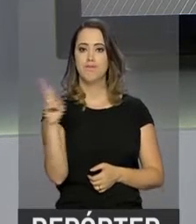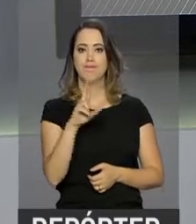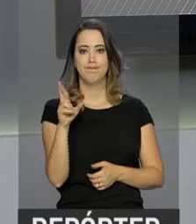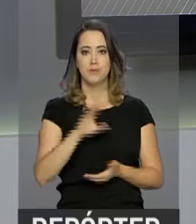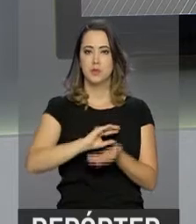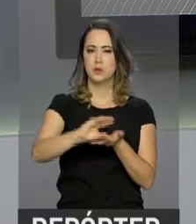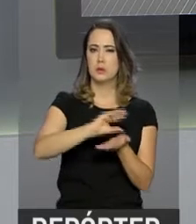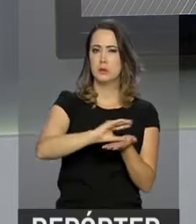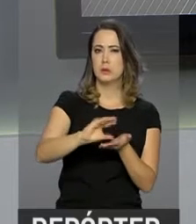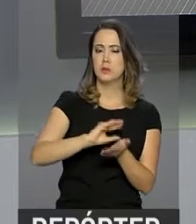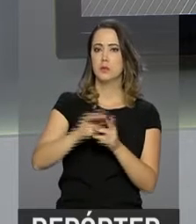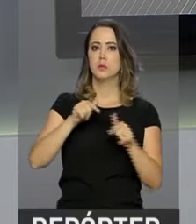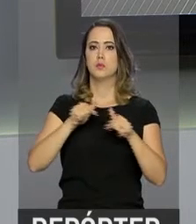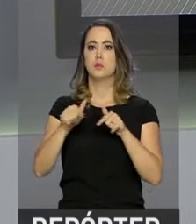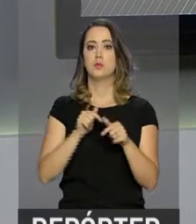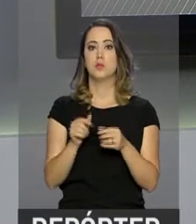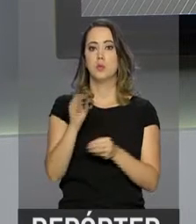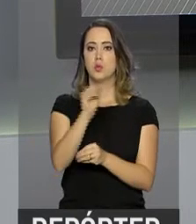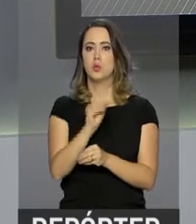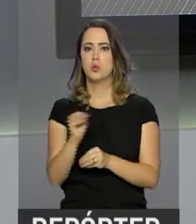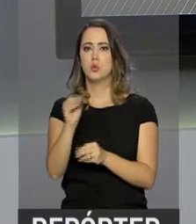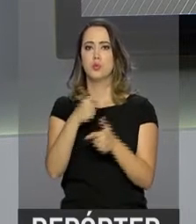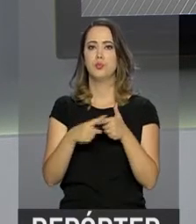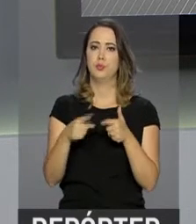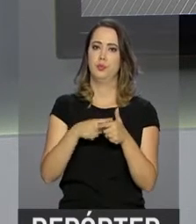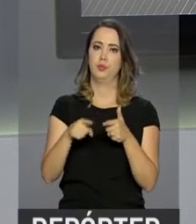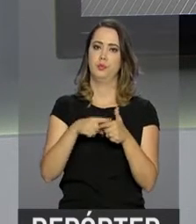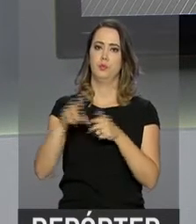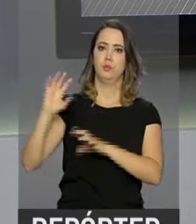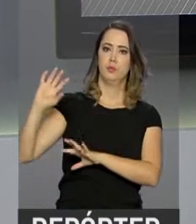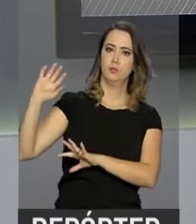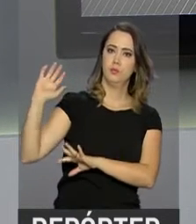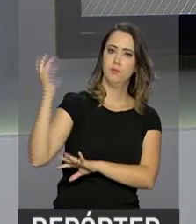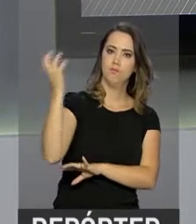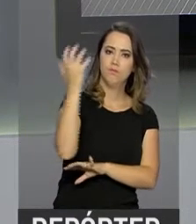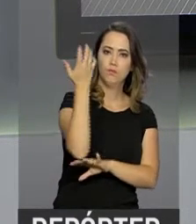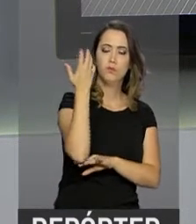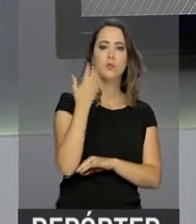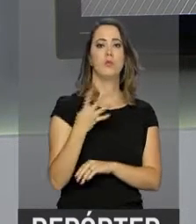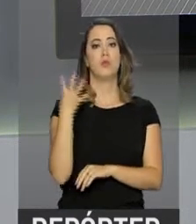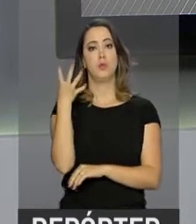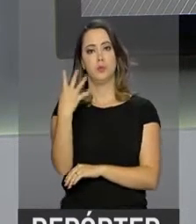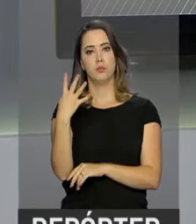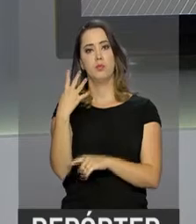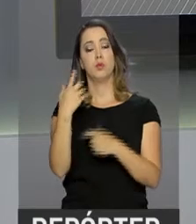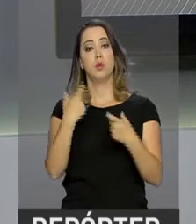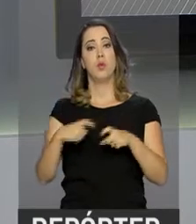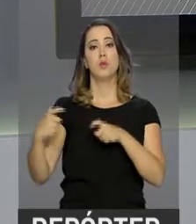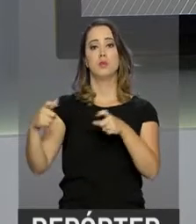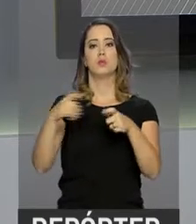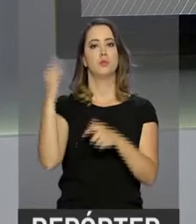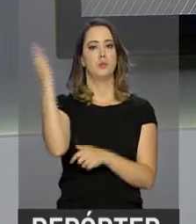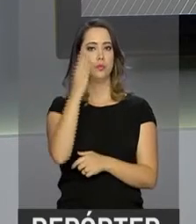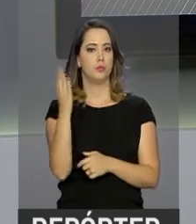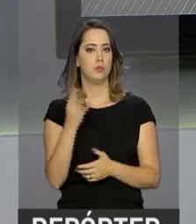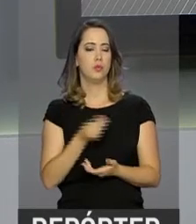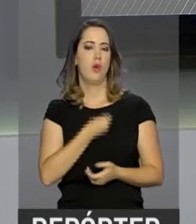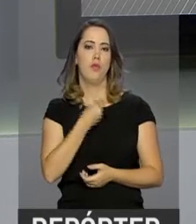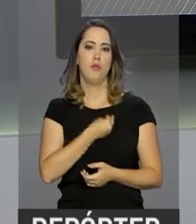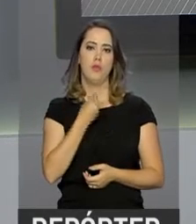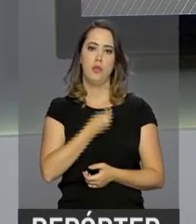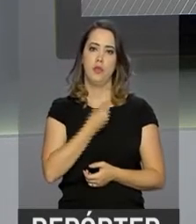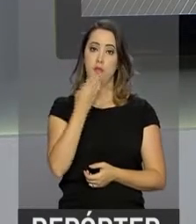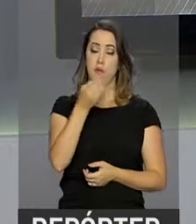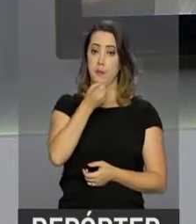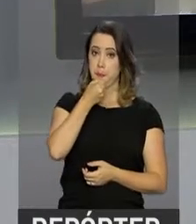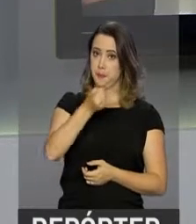ser destinados a ações de recuperação de danos causados por desastres naturais em 4 estados brasileiros. Ao vivo, a